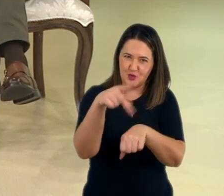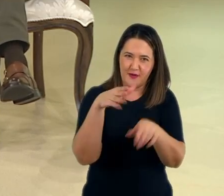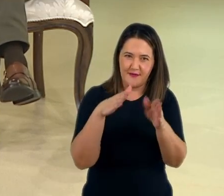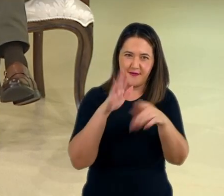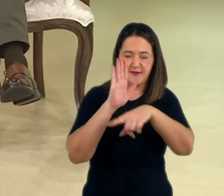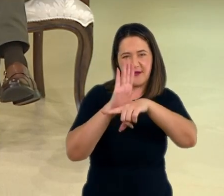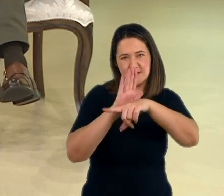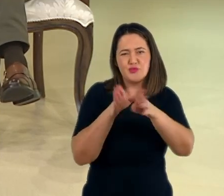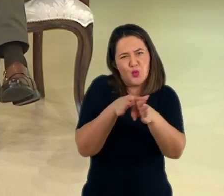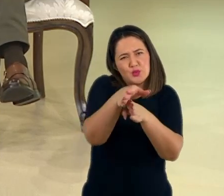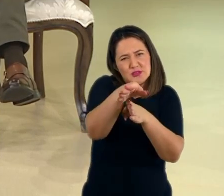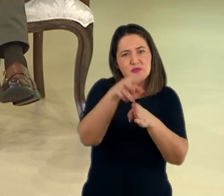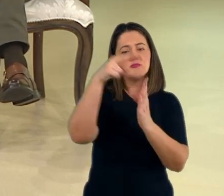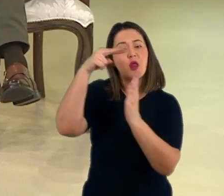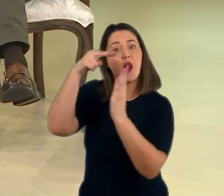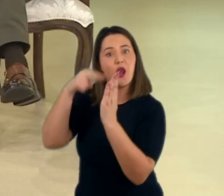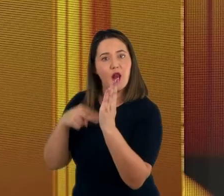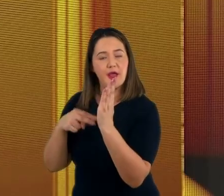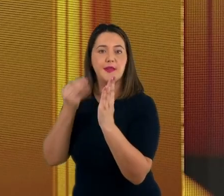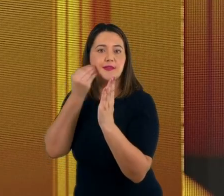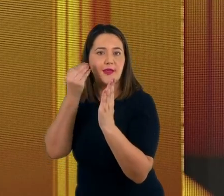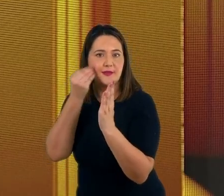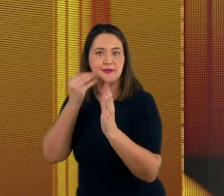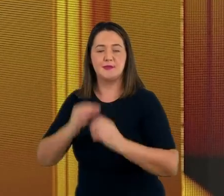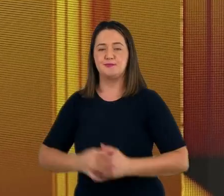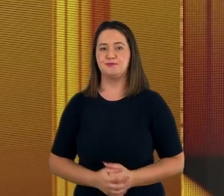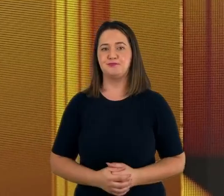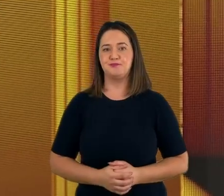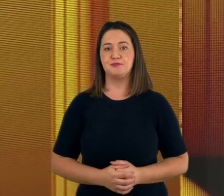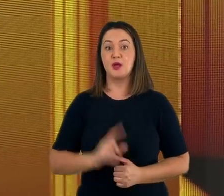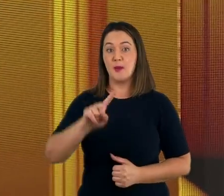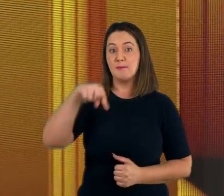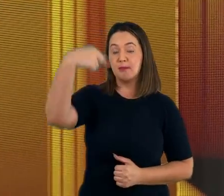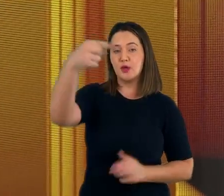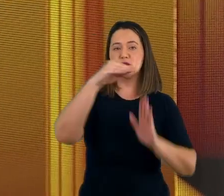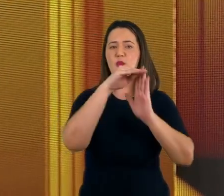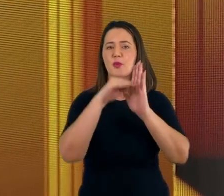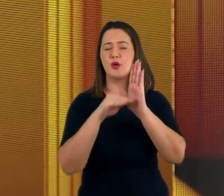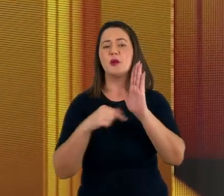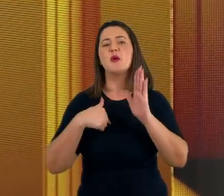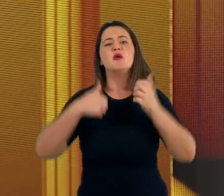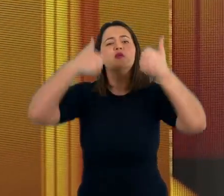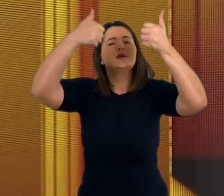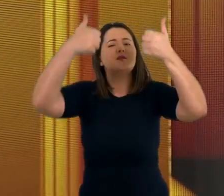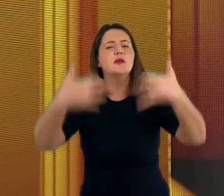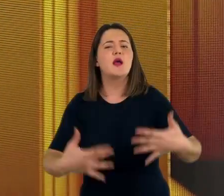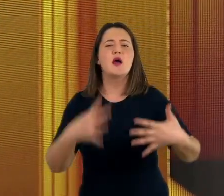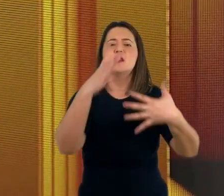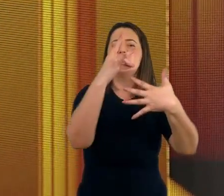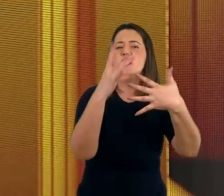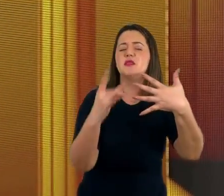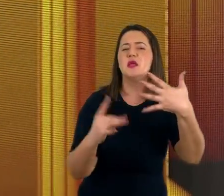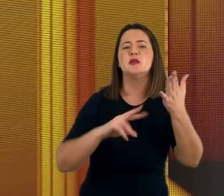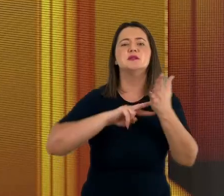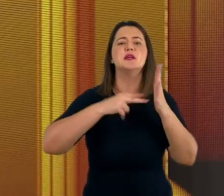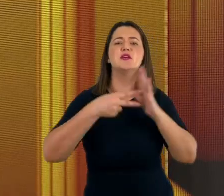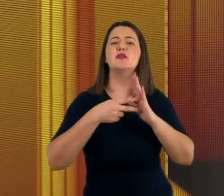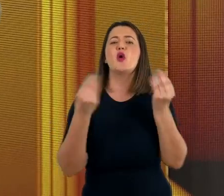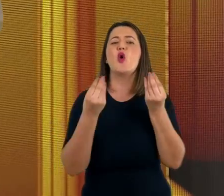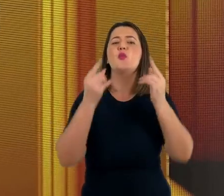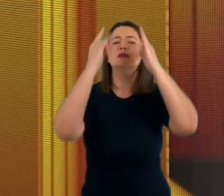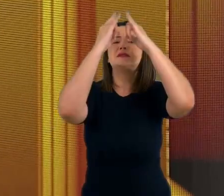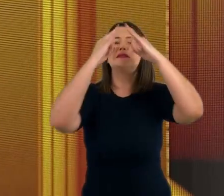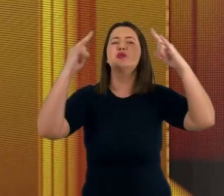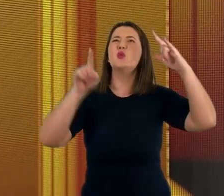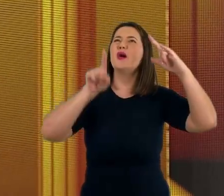tomar tempo e estudar esse livro. Eu vou num programa Evidências futuro explicar melhor essa doutrina